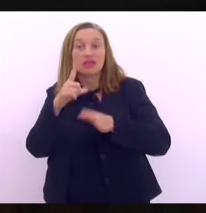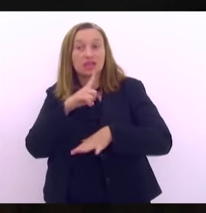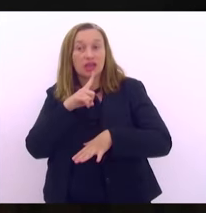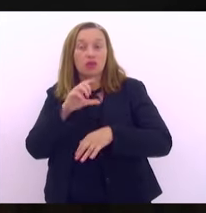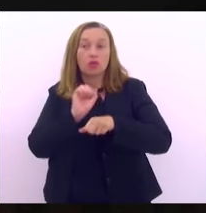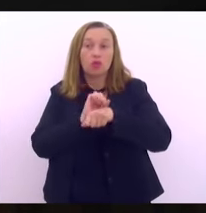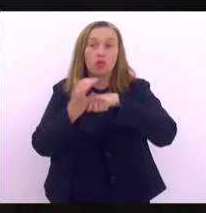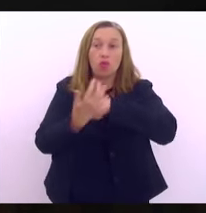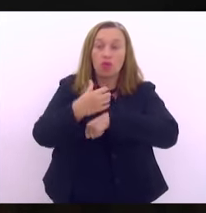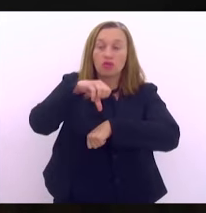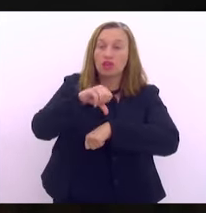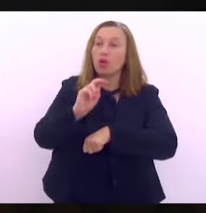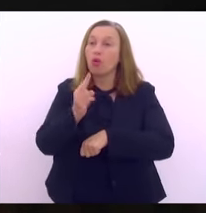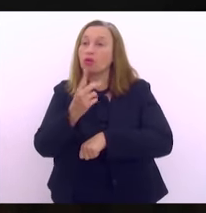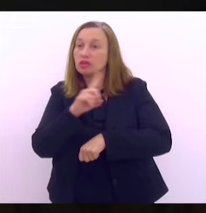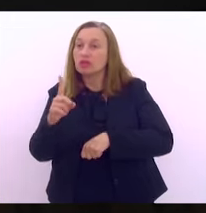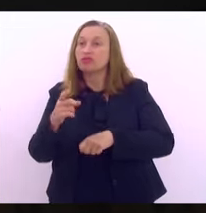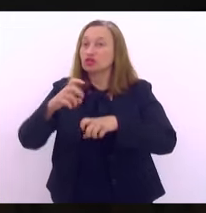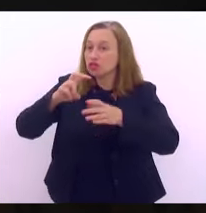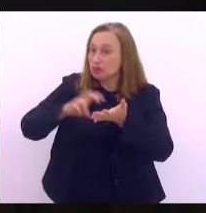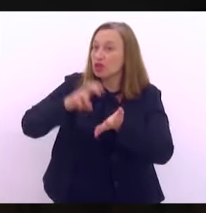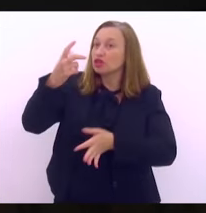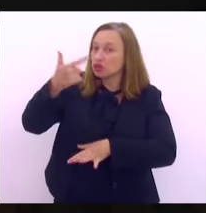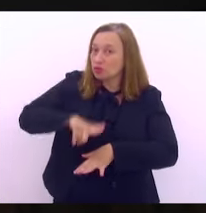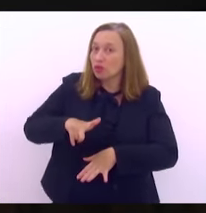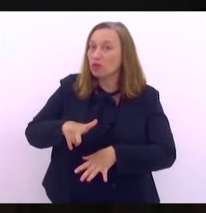Então, já fiz hoje de manhã de novo.